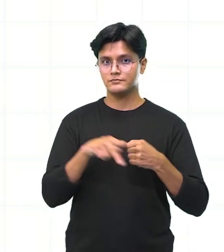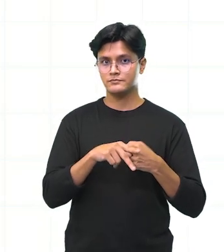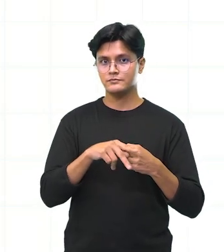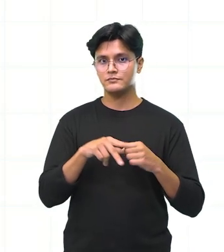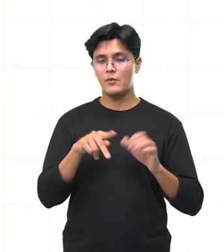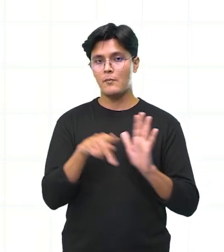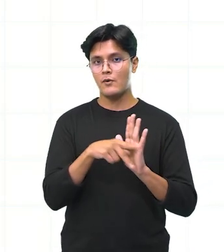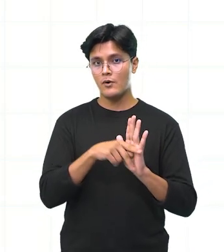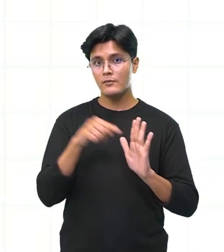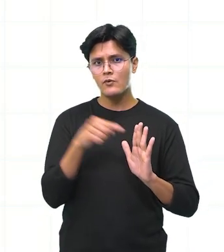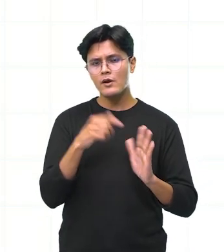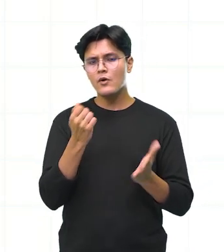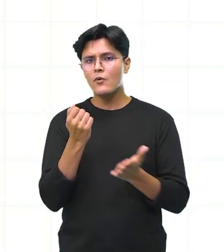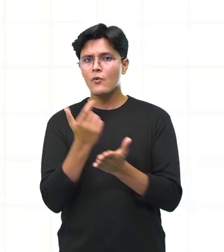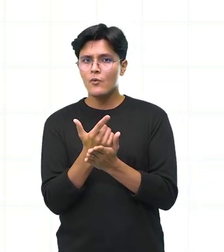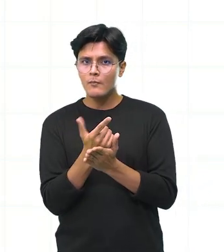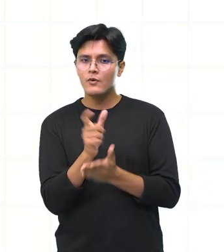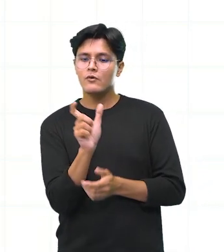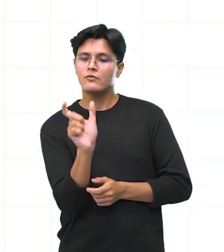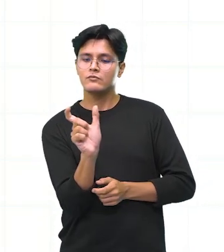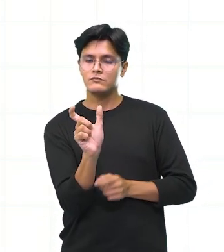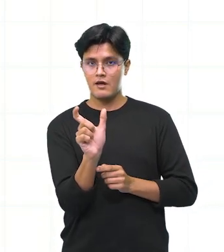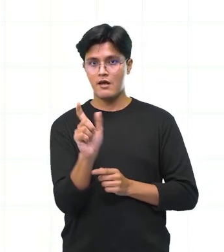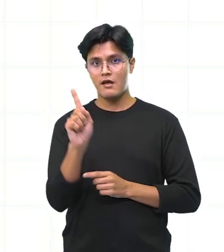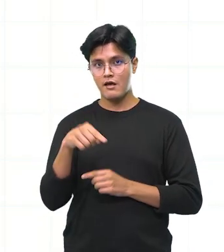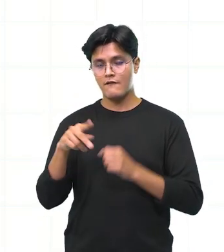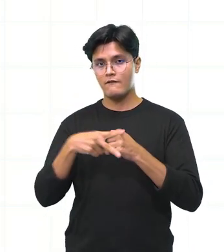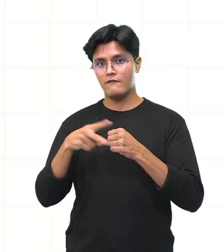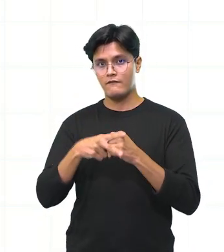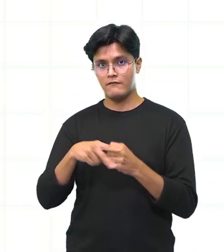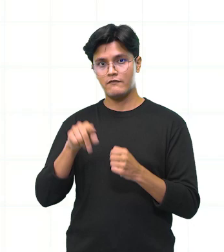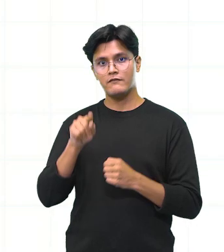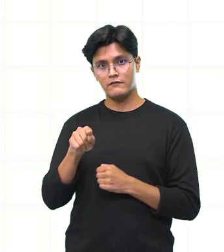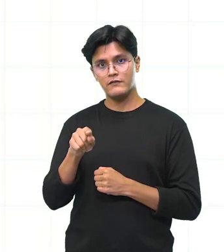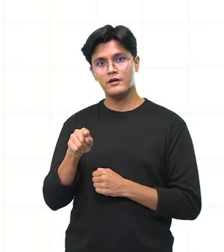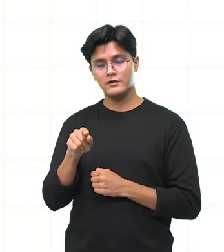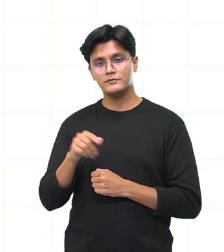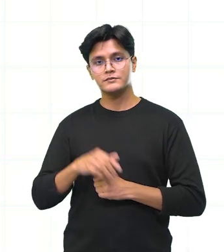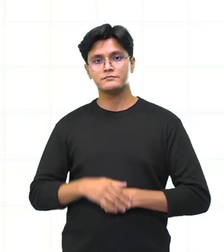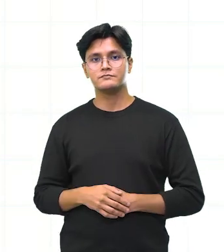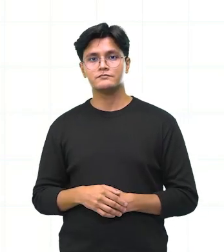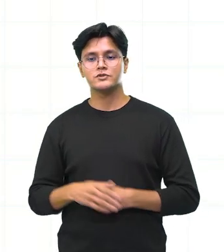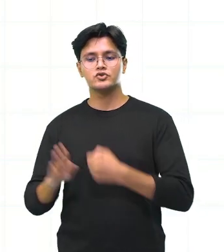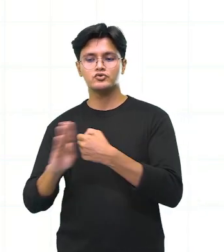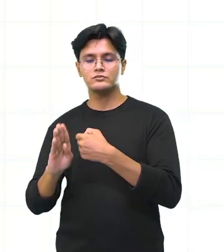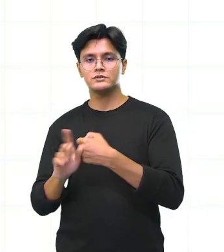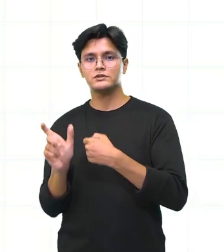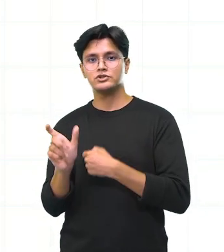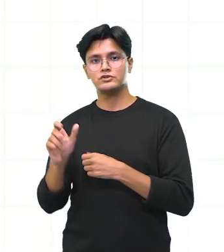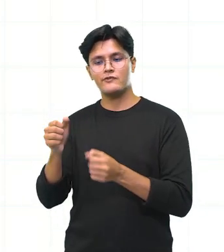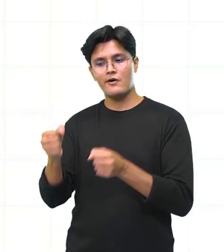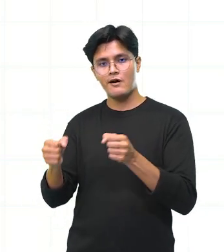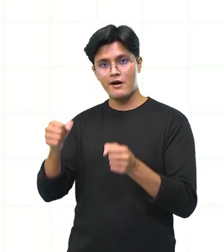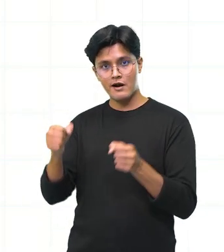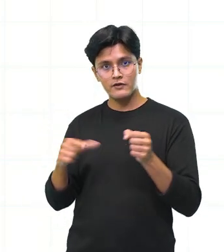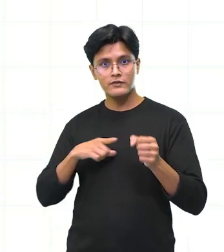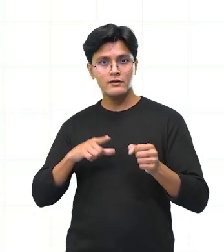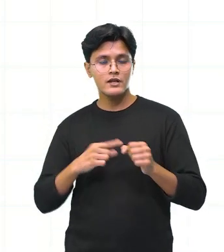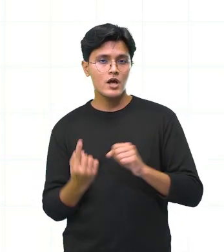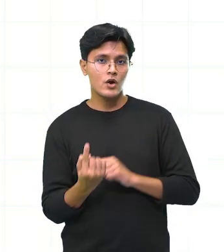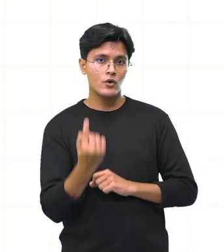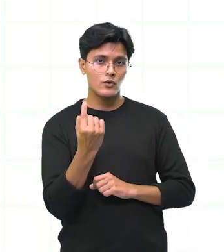verbo, um artigo e carro substantivo. Eu tenho somente um